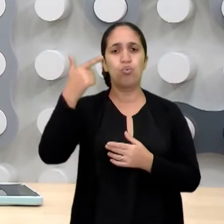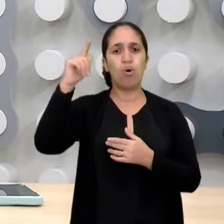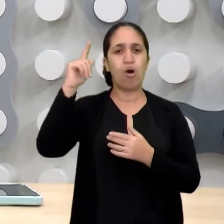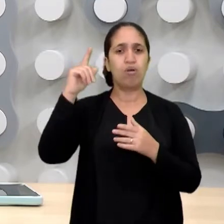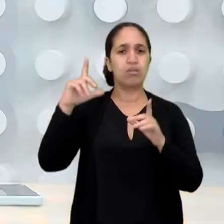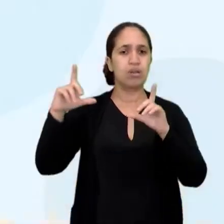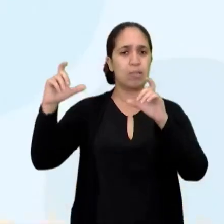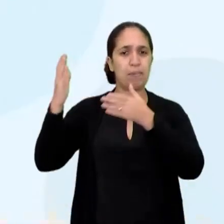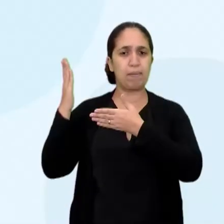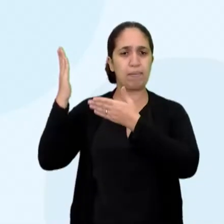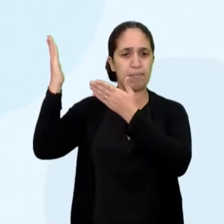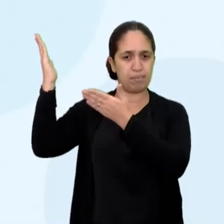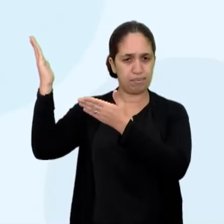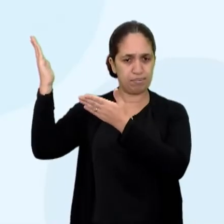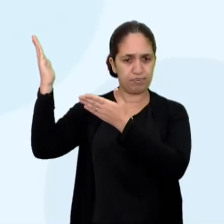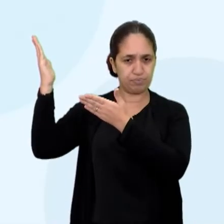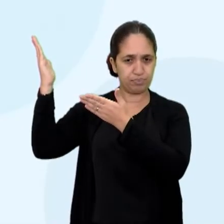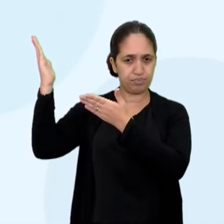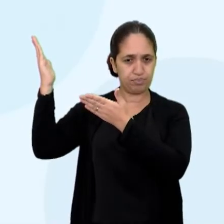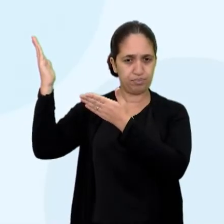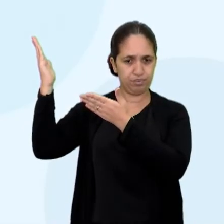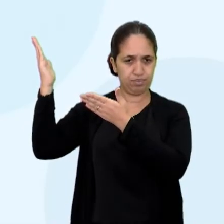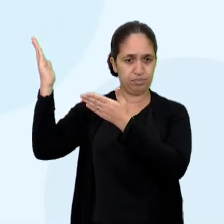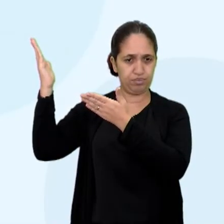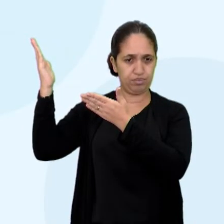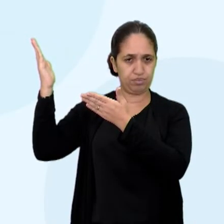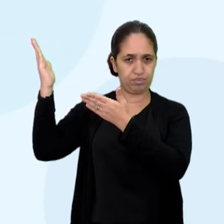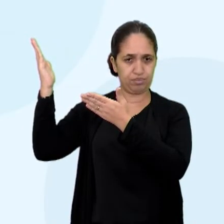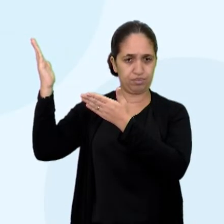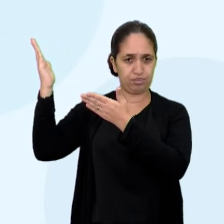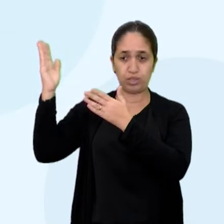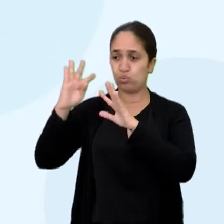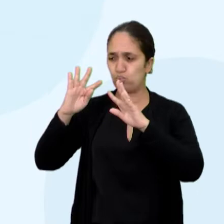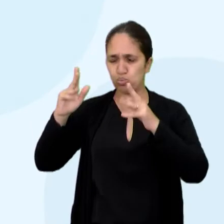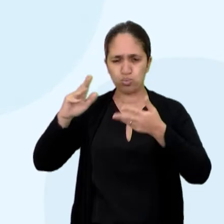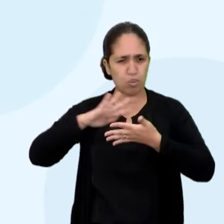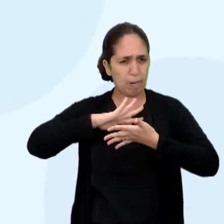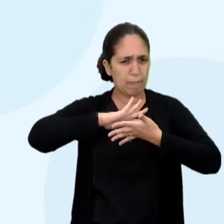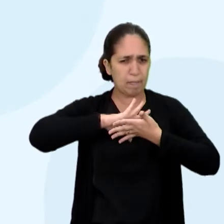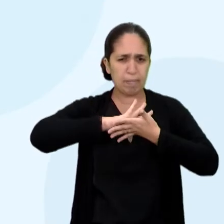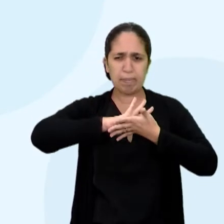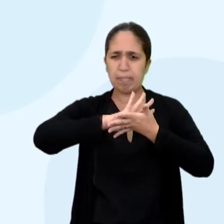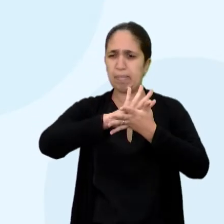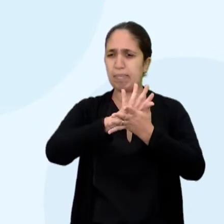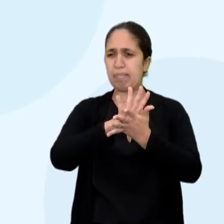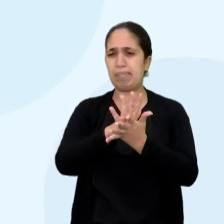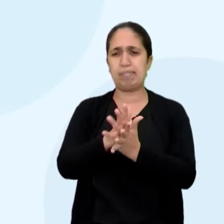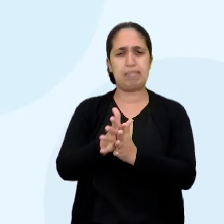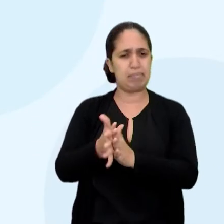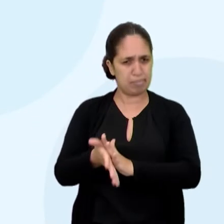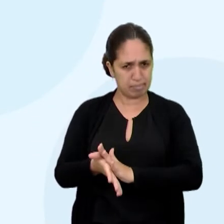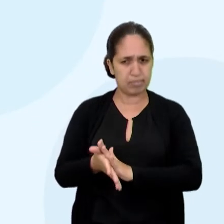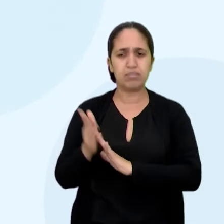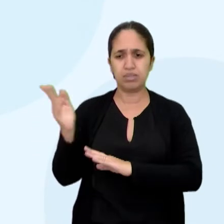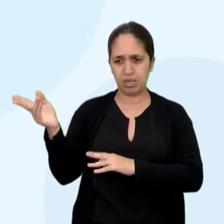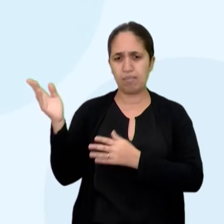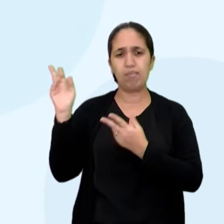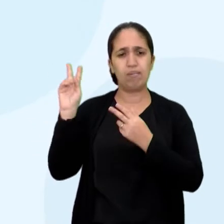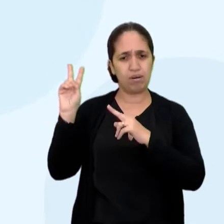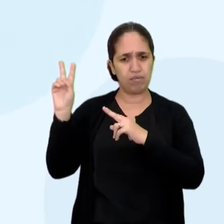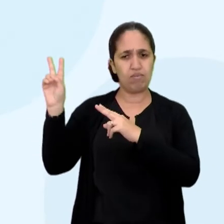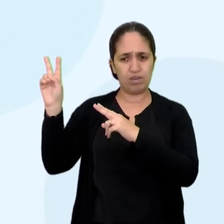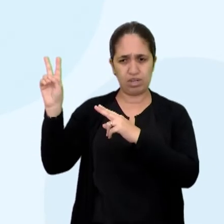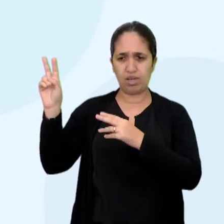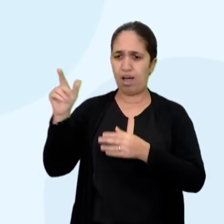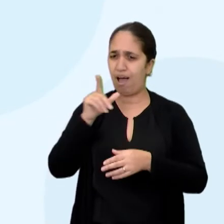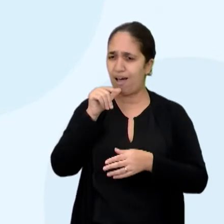uma vista aérea da área atingida pelo tsunami, aí, ó, totalmente devastada essa área aí, né? Então vejam como, né, as ondas